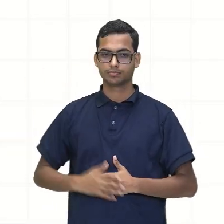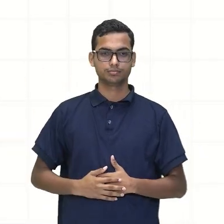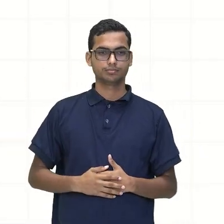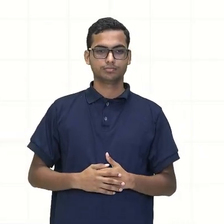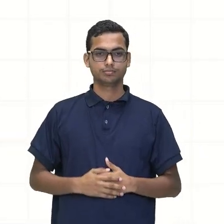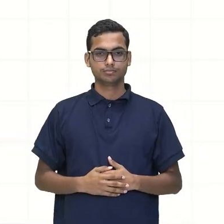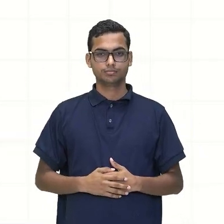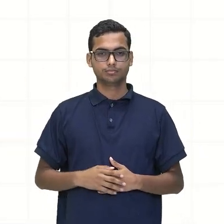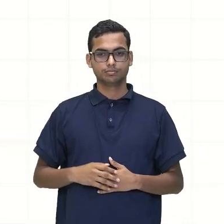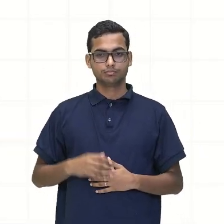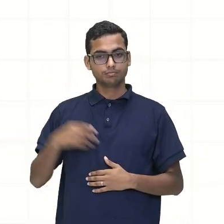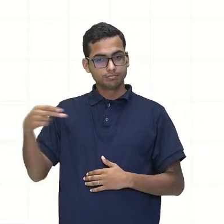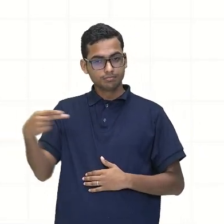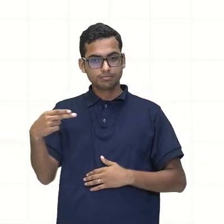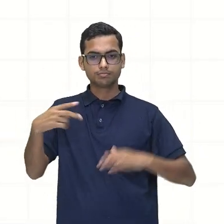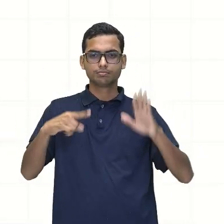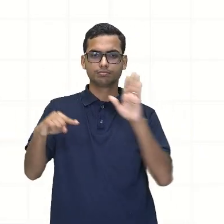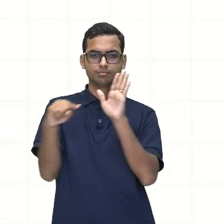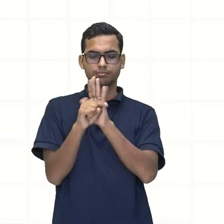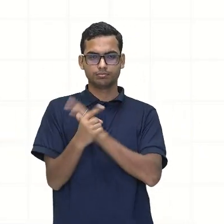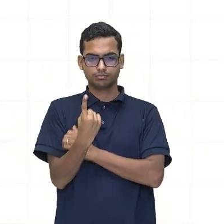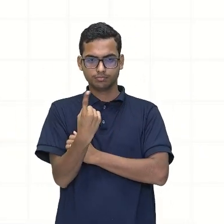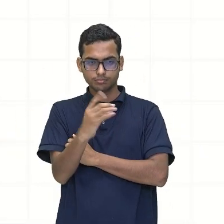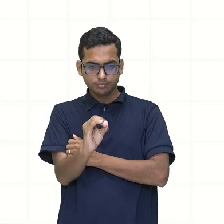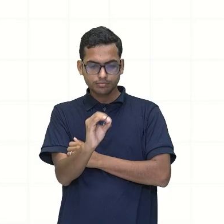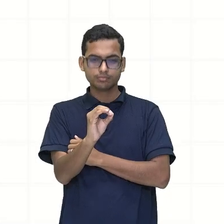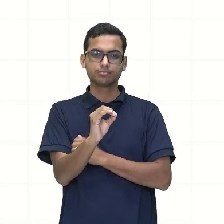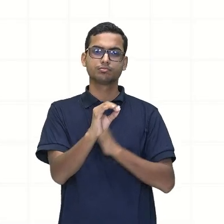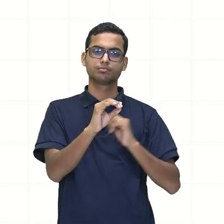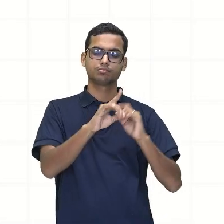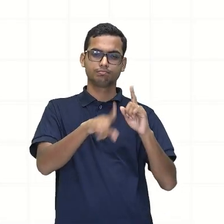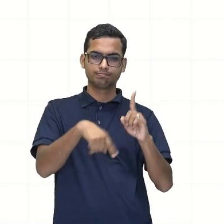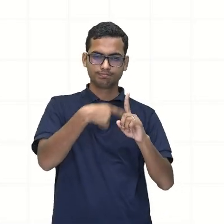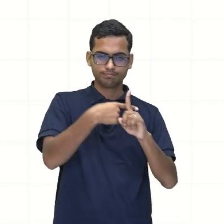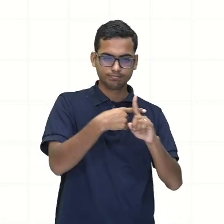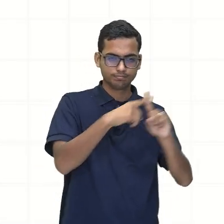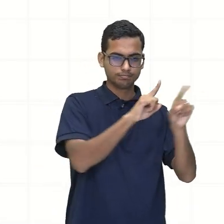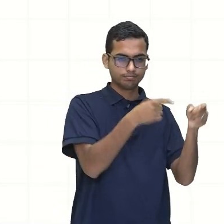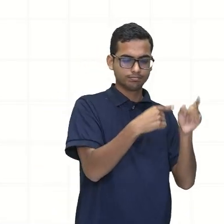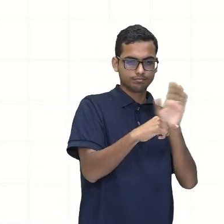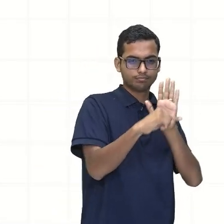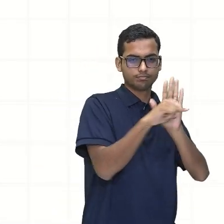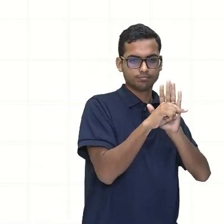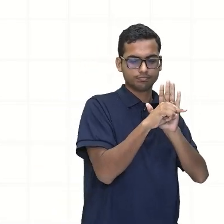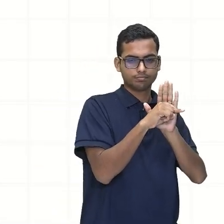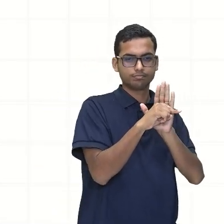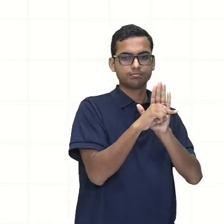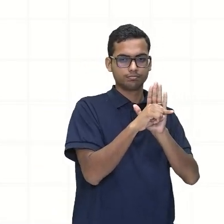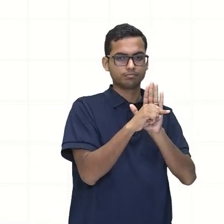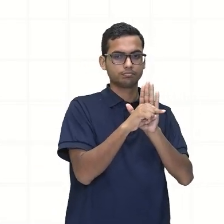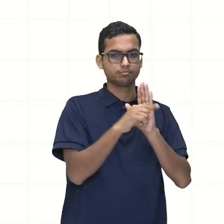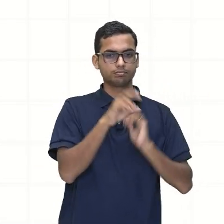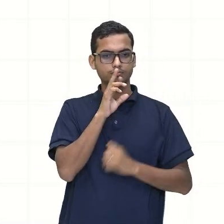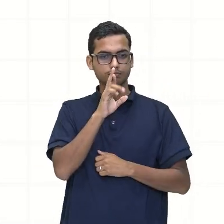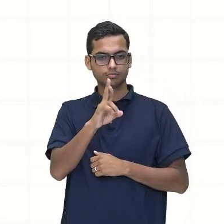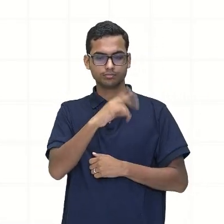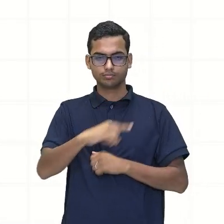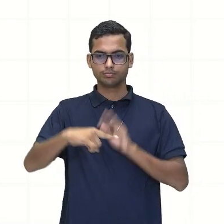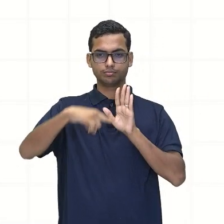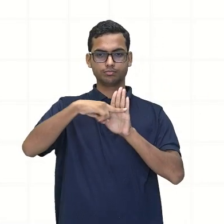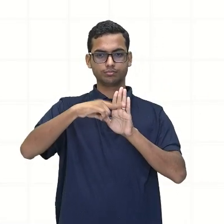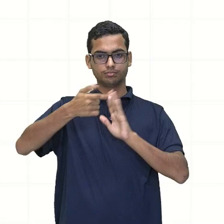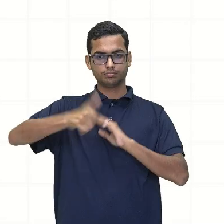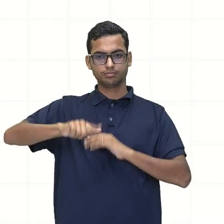menos 10, mais com menos vai dar menos. Menos